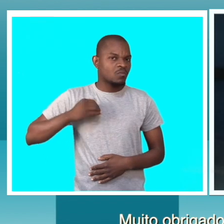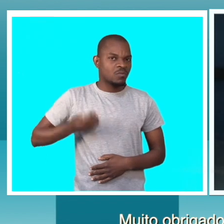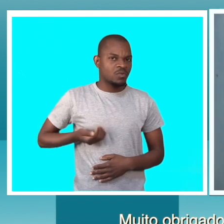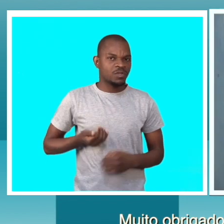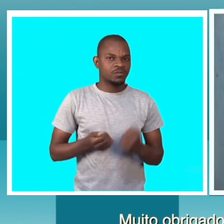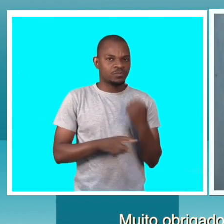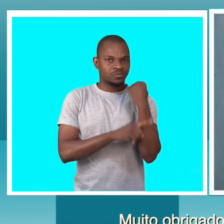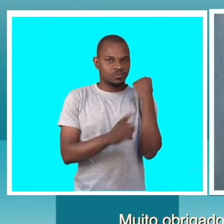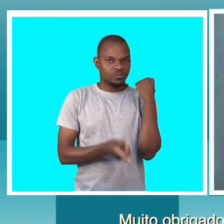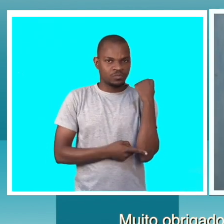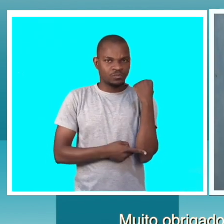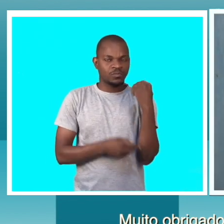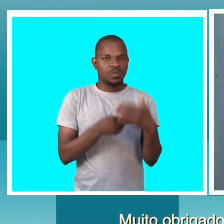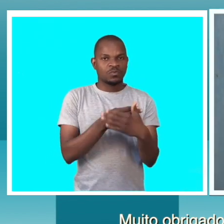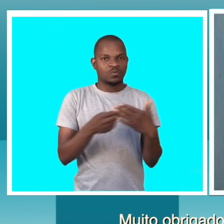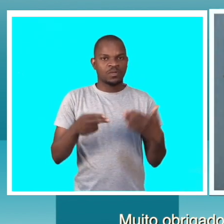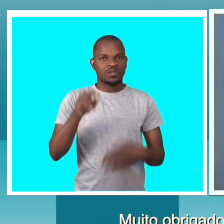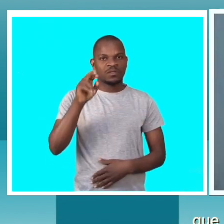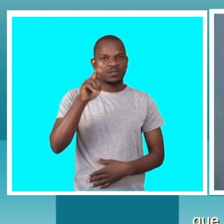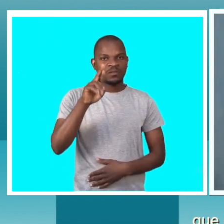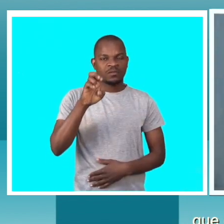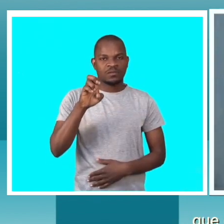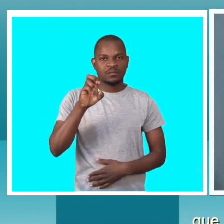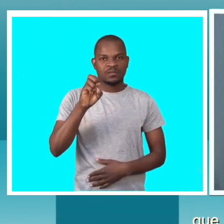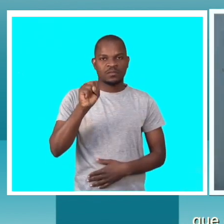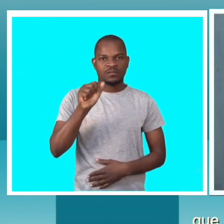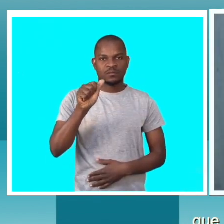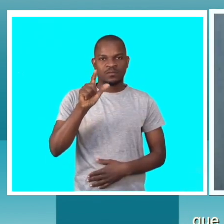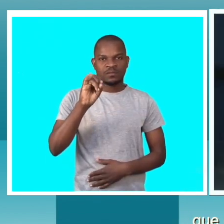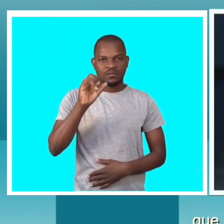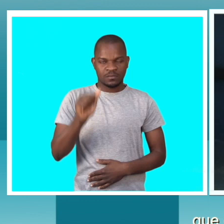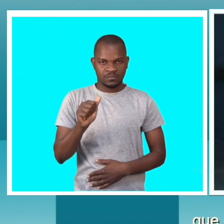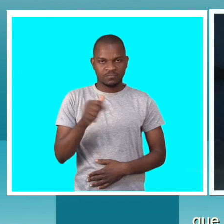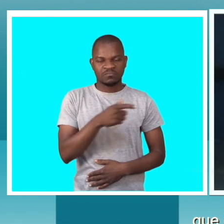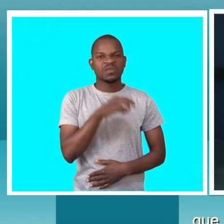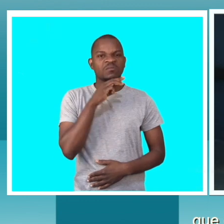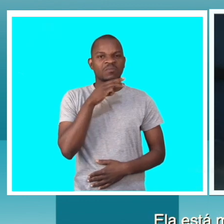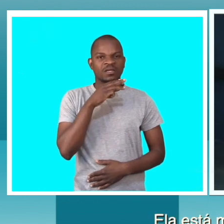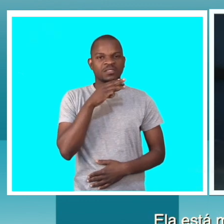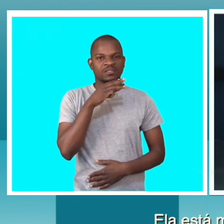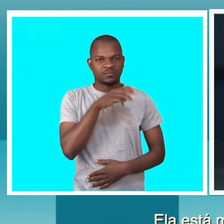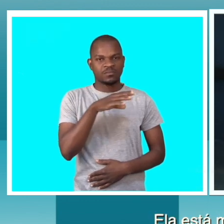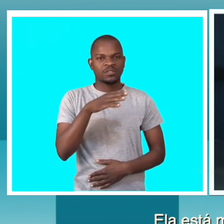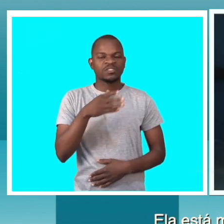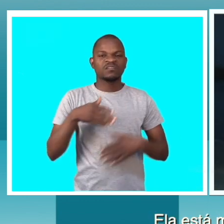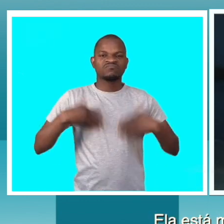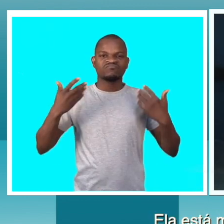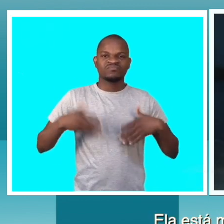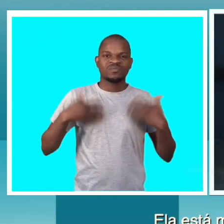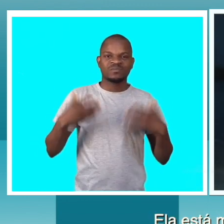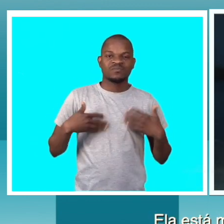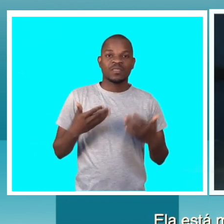da Resália Zacarias, que é acompanhante, e é mãe. Vamos acompanhar o depoimento dela, que está muito feliz